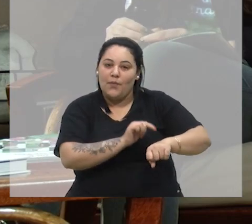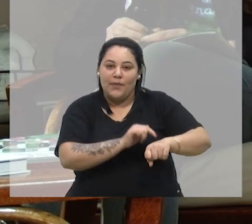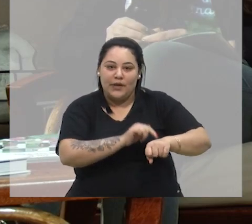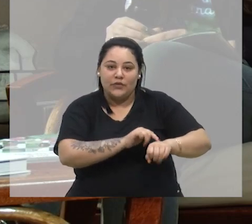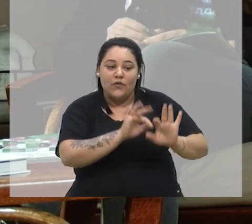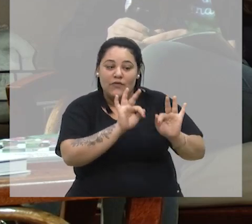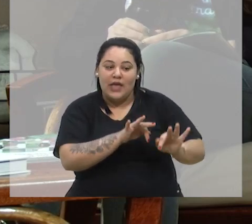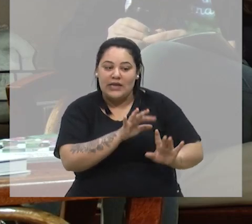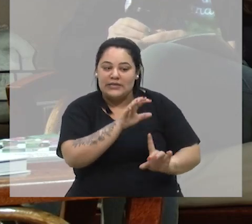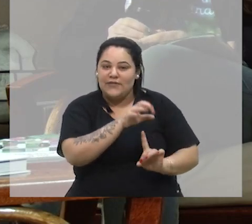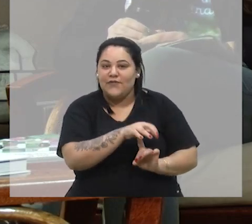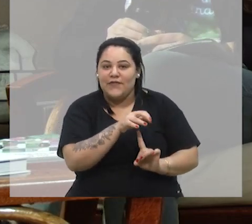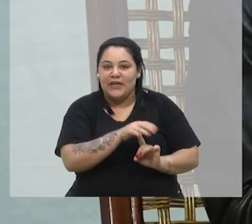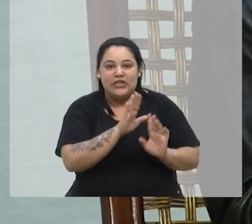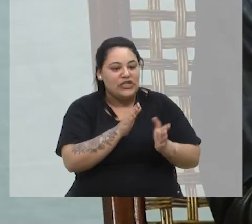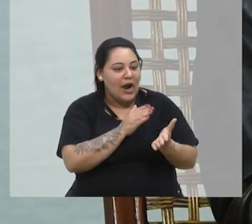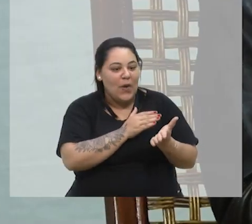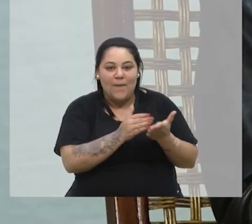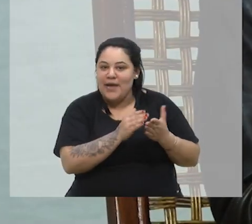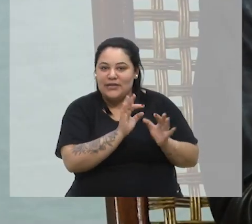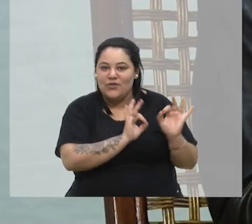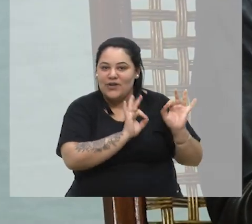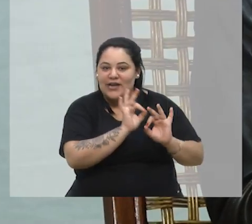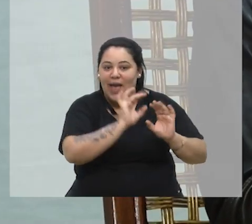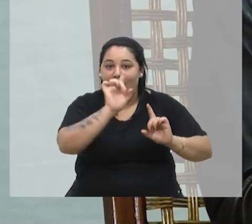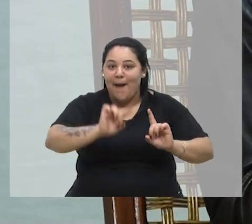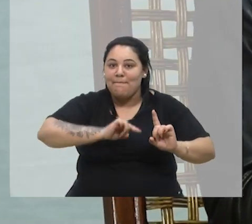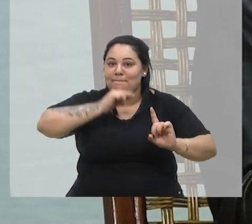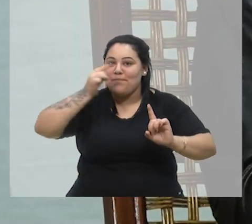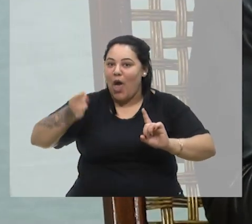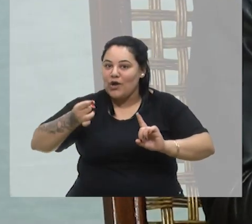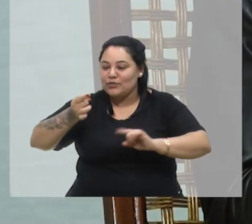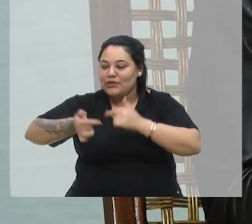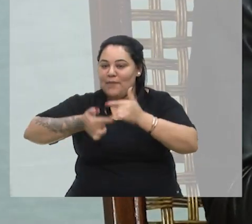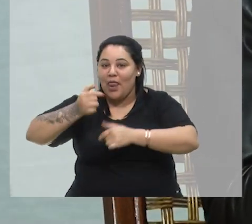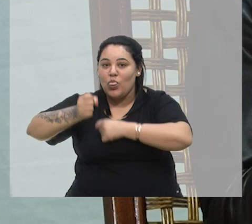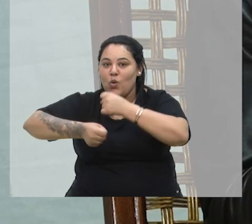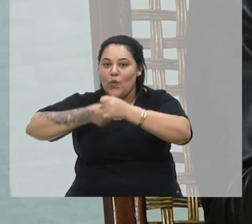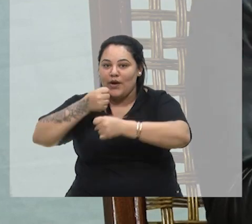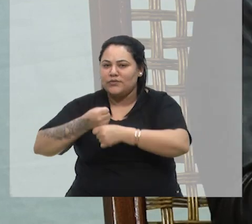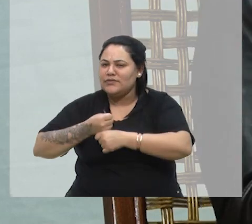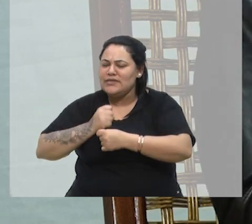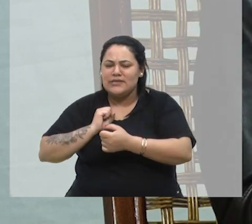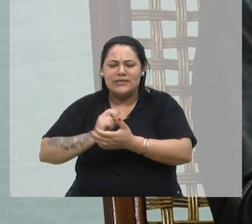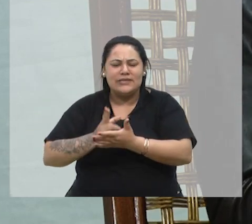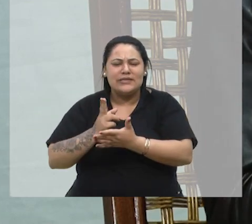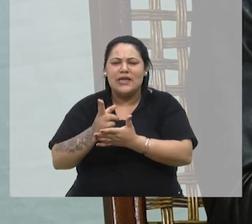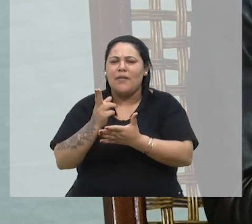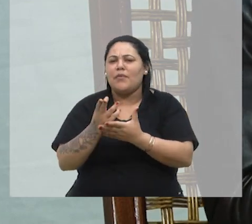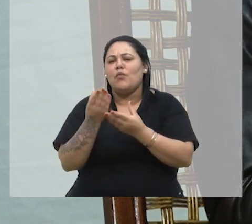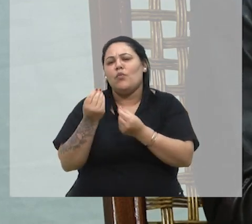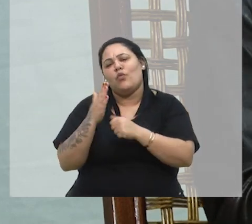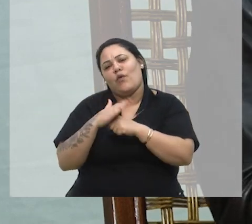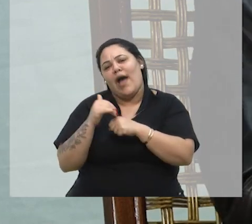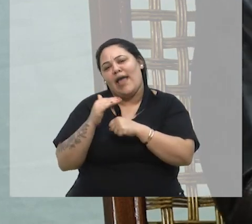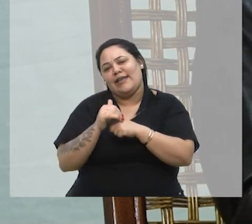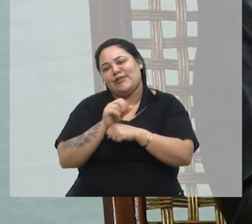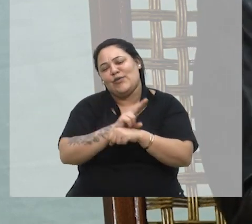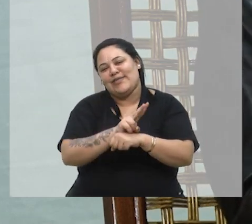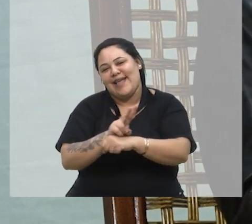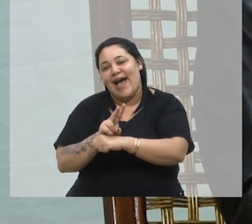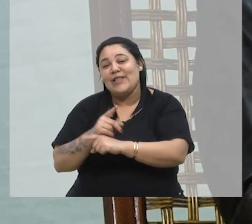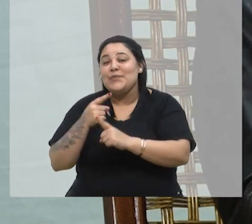termina uma feira, a gente já começa a organizar a próxima, e sempre com muito cuidado, né? Que é um evento